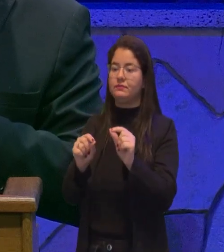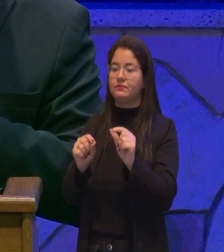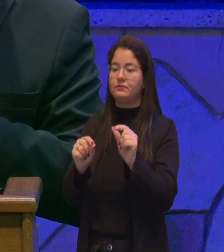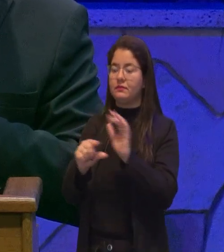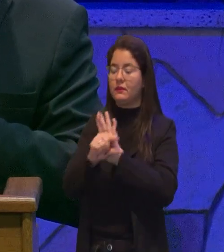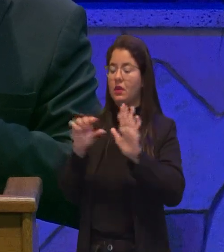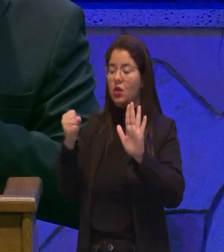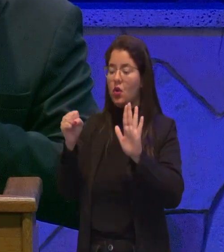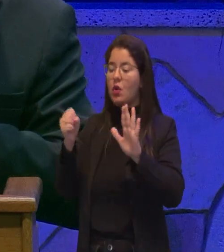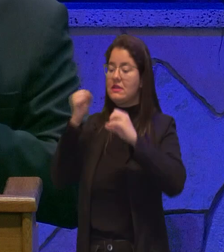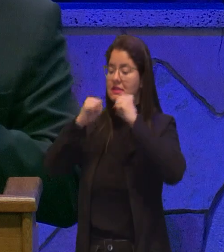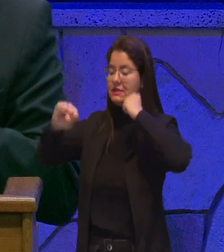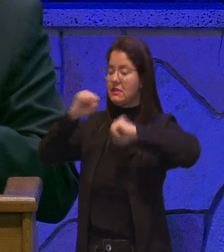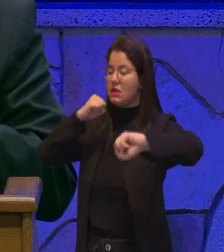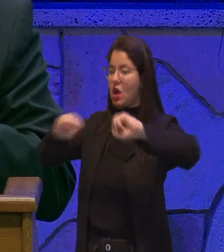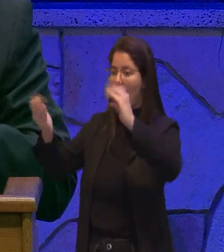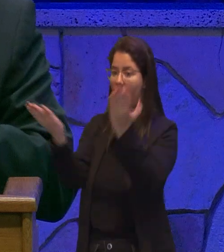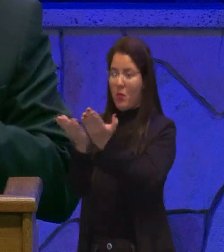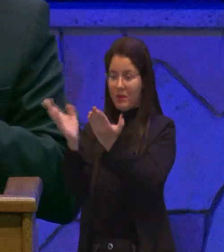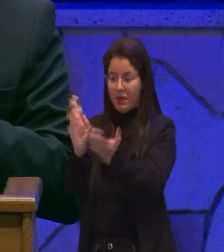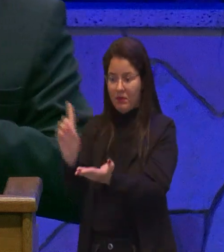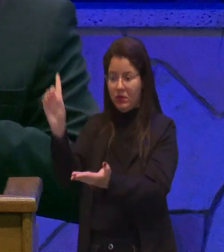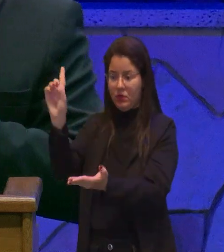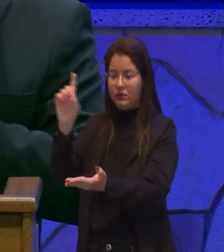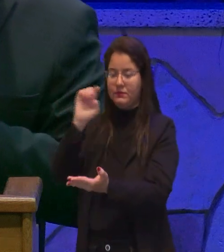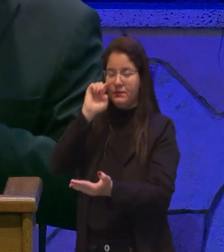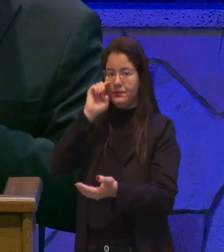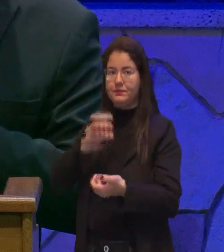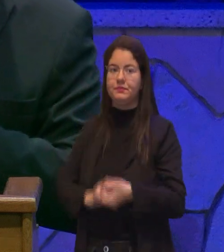um salmo bíblico.